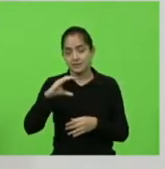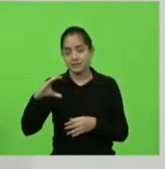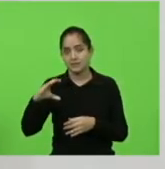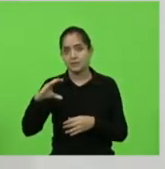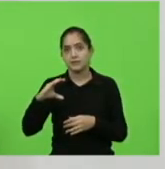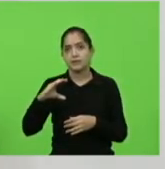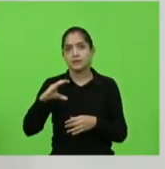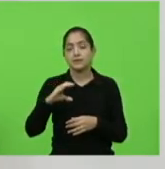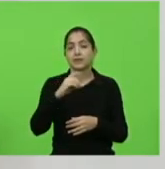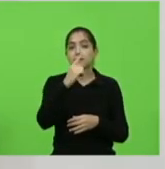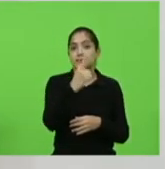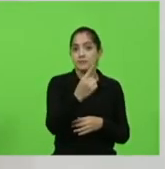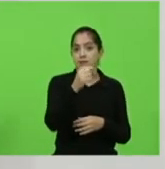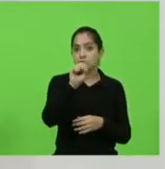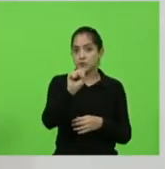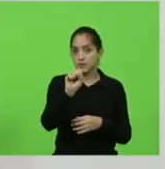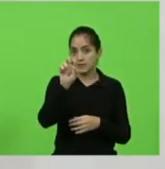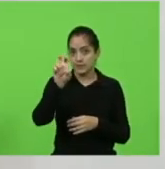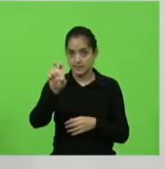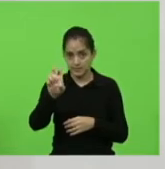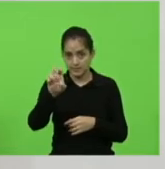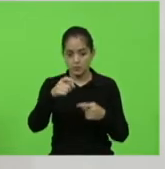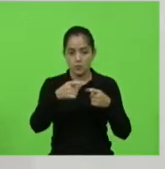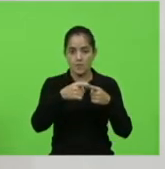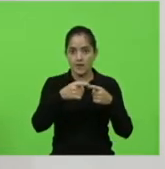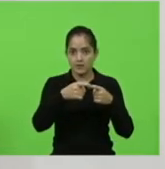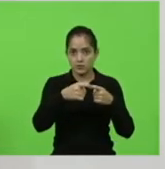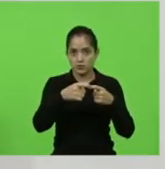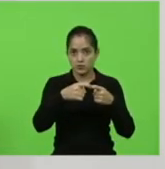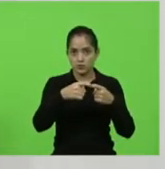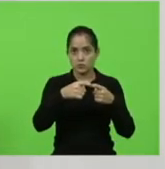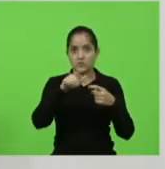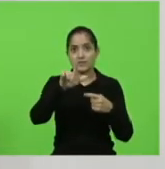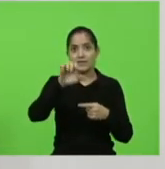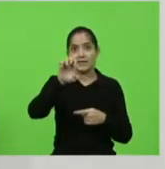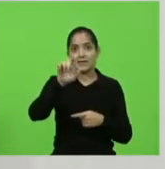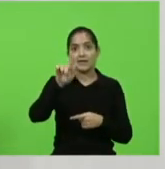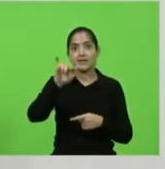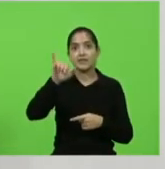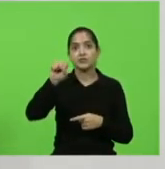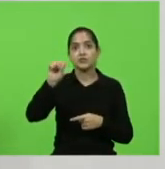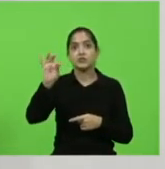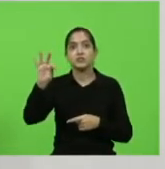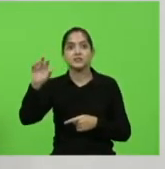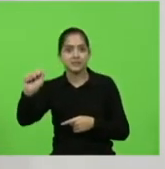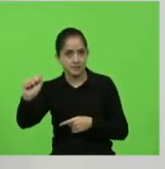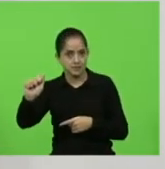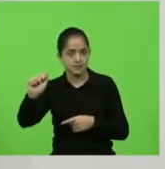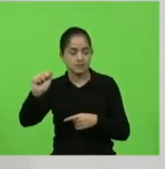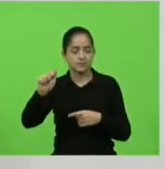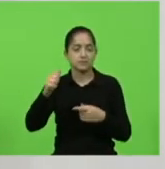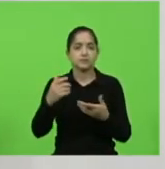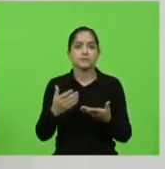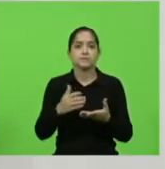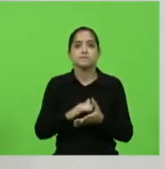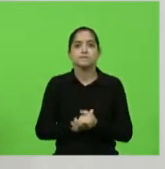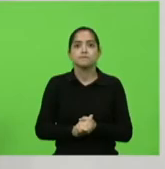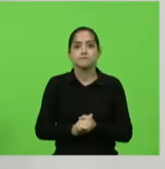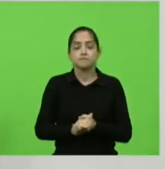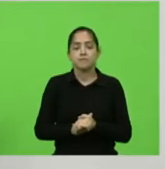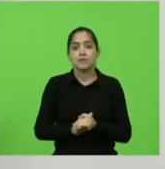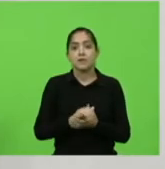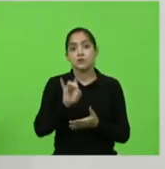de 185 médicos legistas. Nós podemos ter 185, deputado, e temos